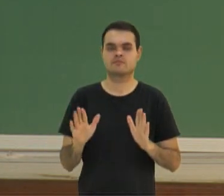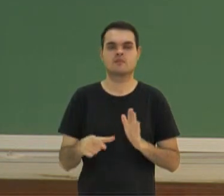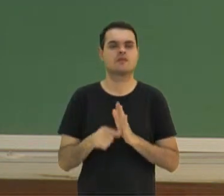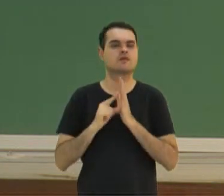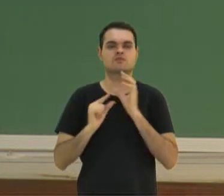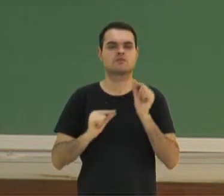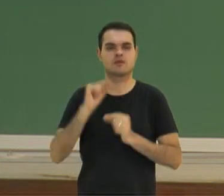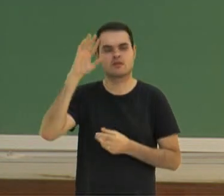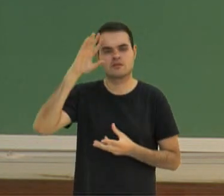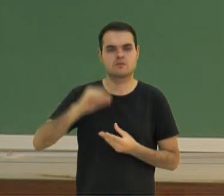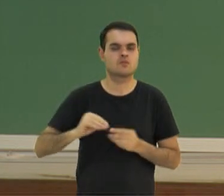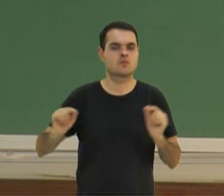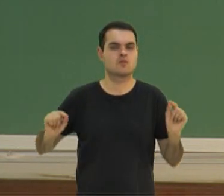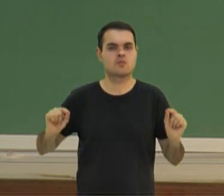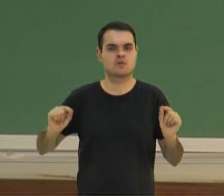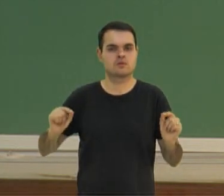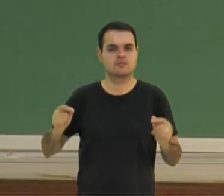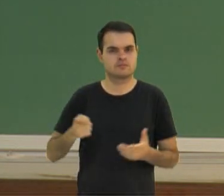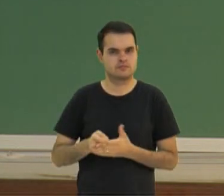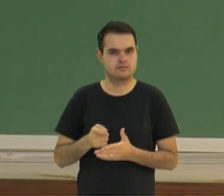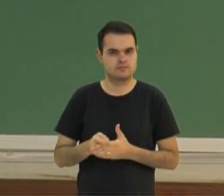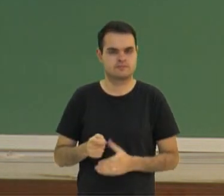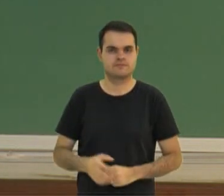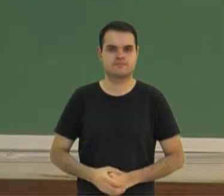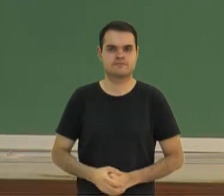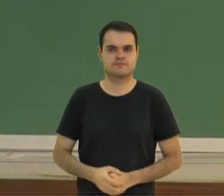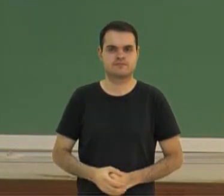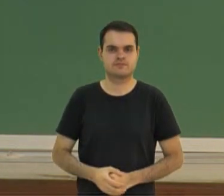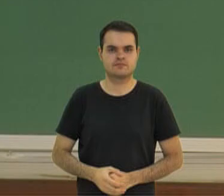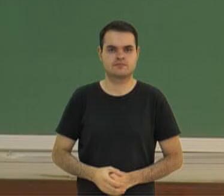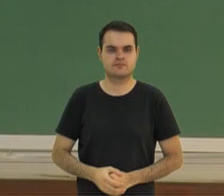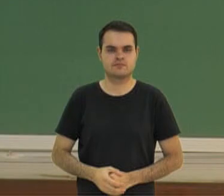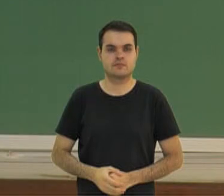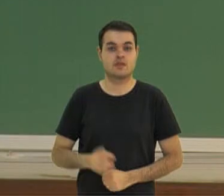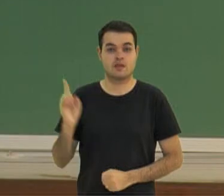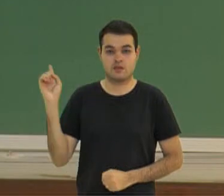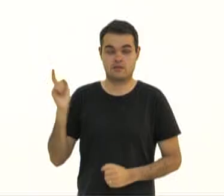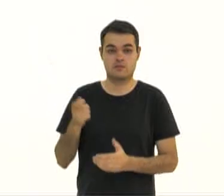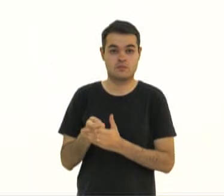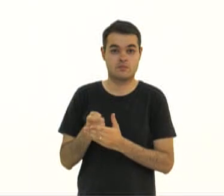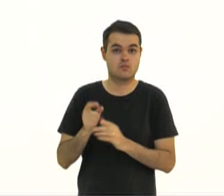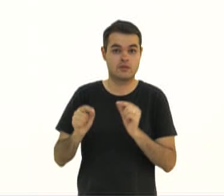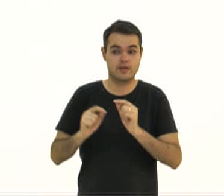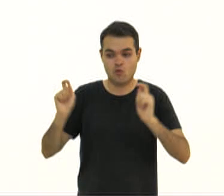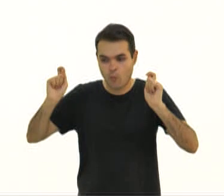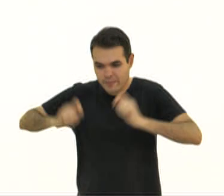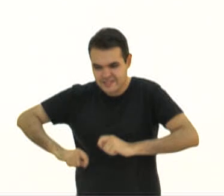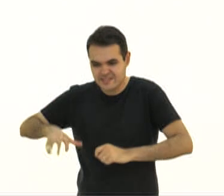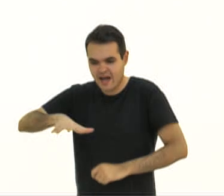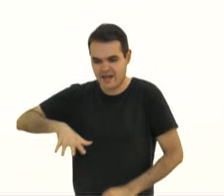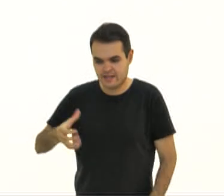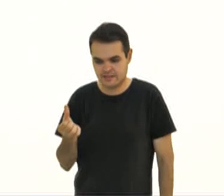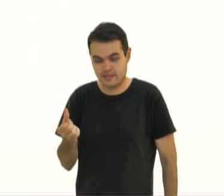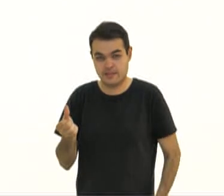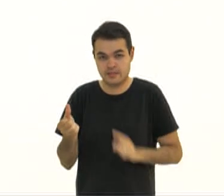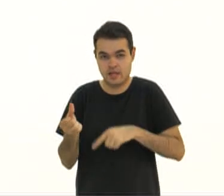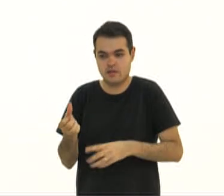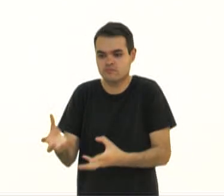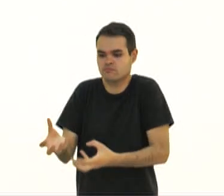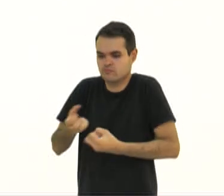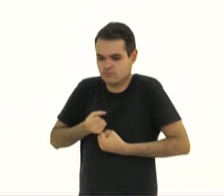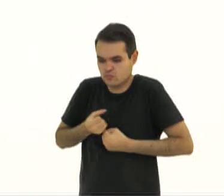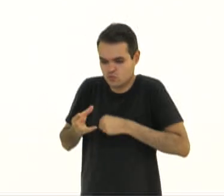vamos entender o que essa questão está cobrando aqui. Essa questão está cobrando uma habilidade, uma competência da área 6, que é apropriar-se